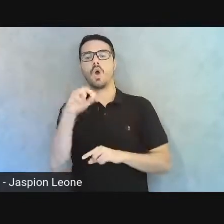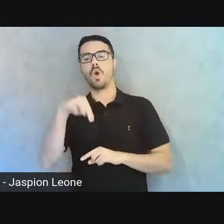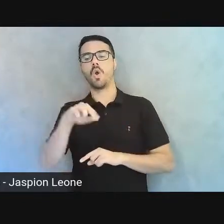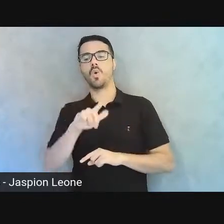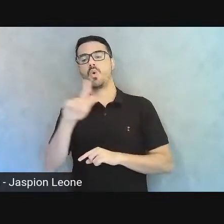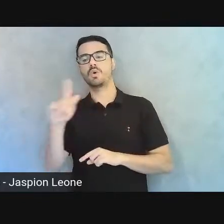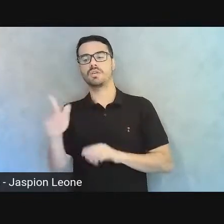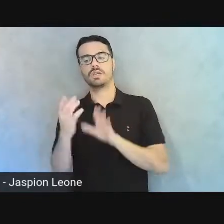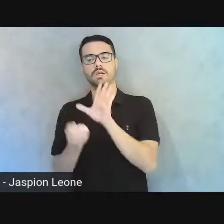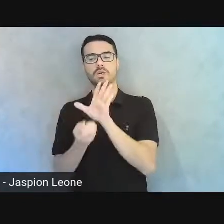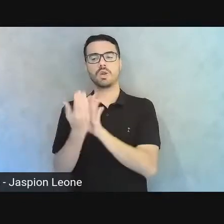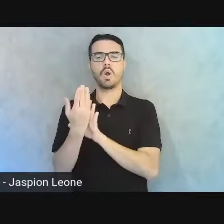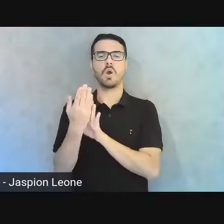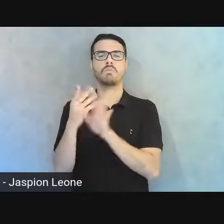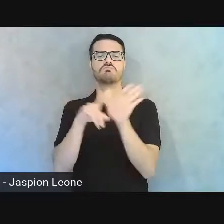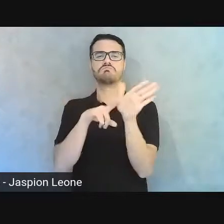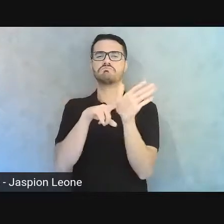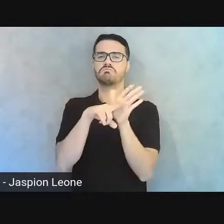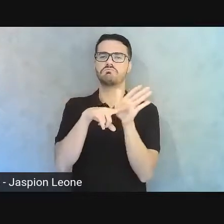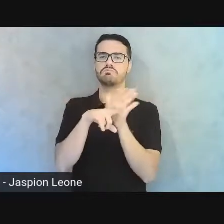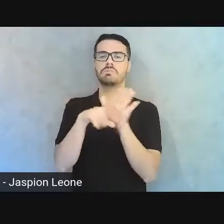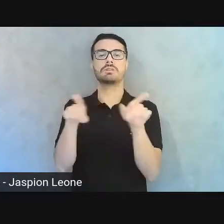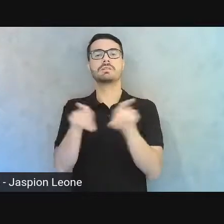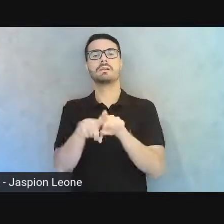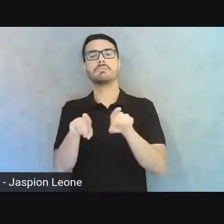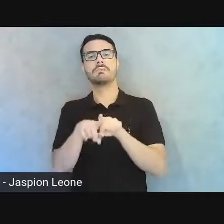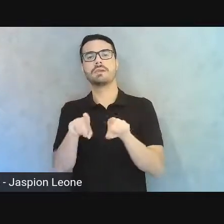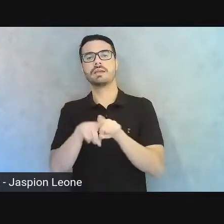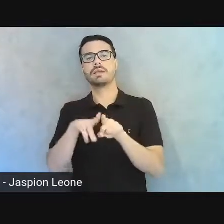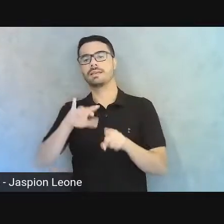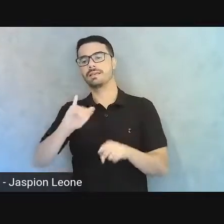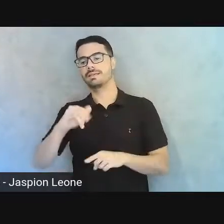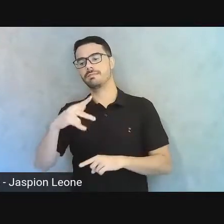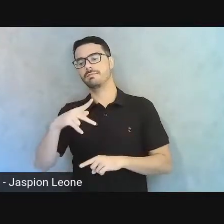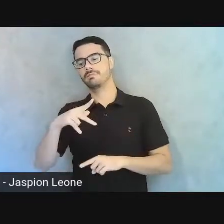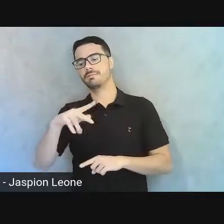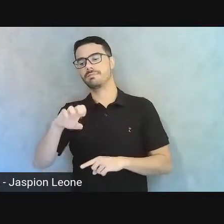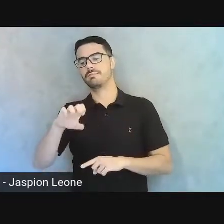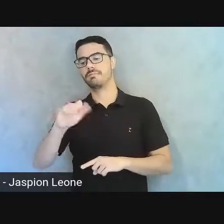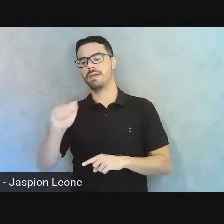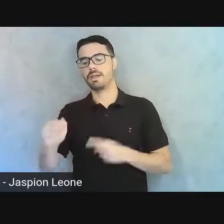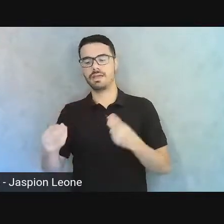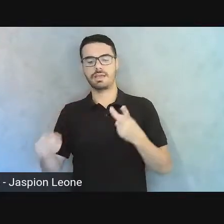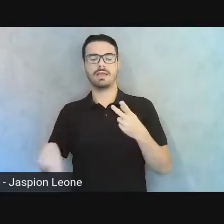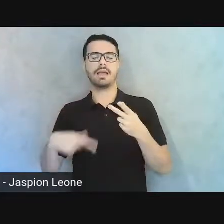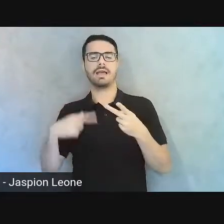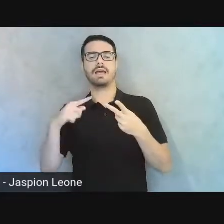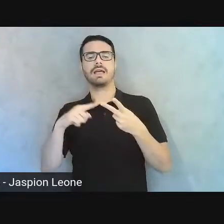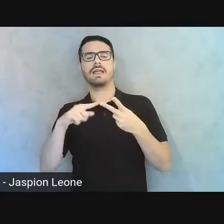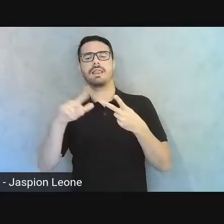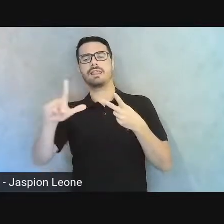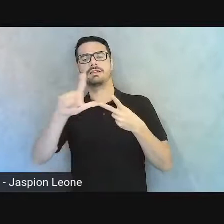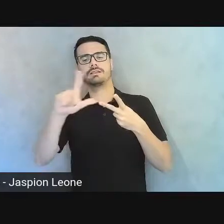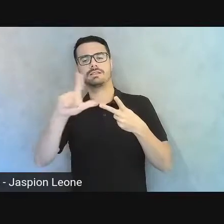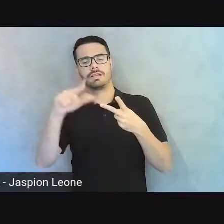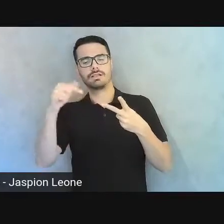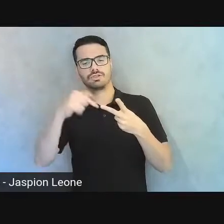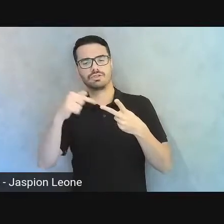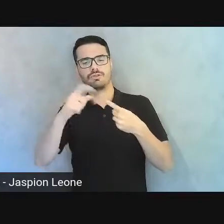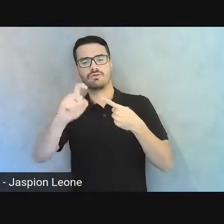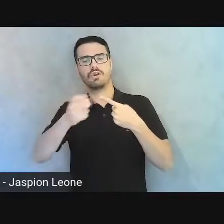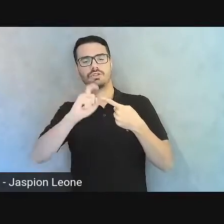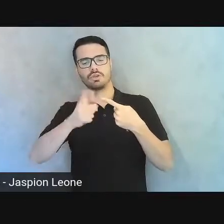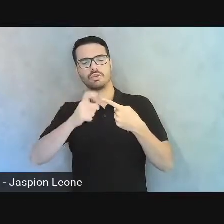governamentais, pelos próprios órgãos de governo, como o IPEA, ou pelo Legislativo, Executivo e assim por diante. O